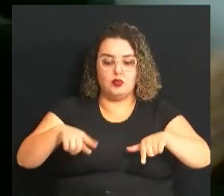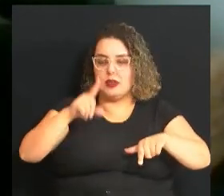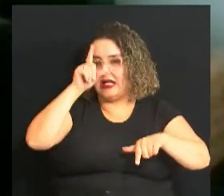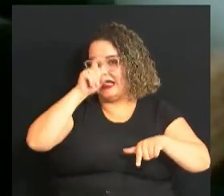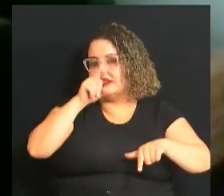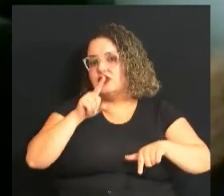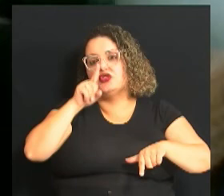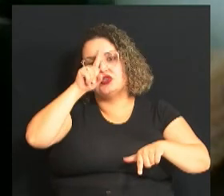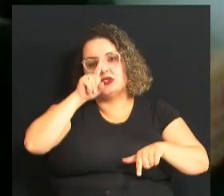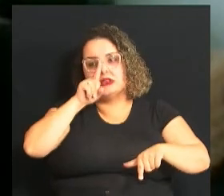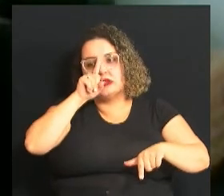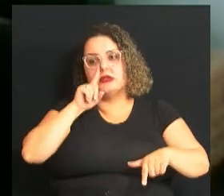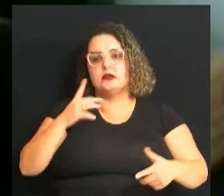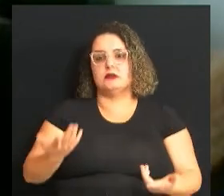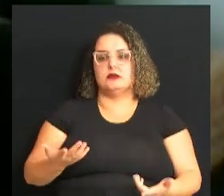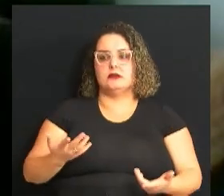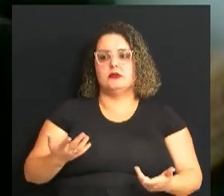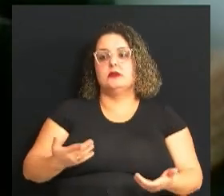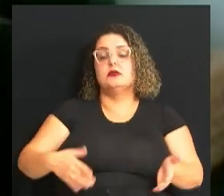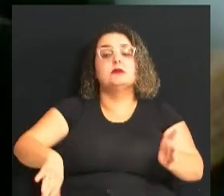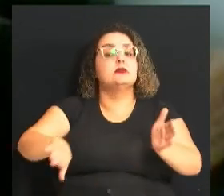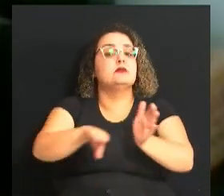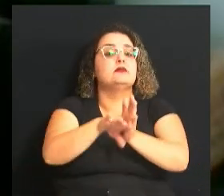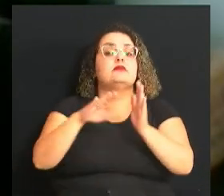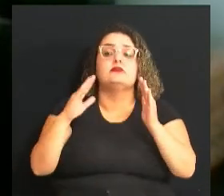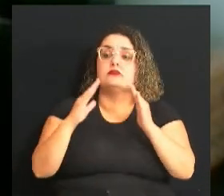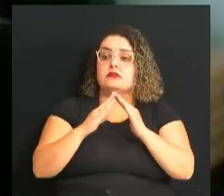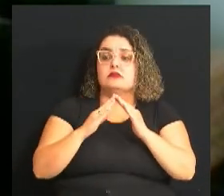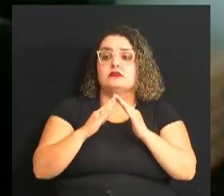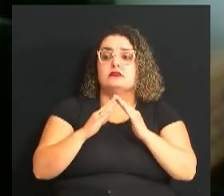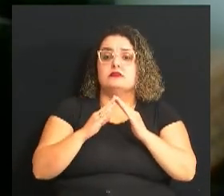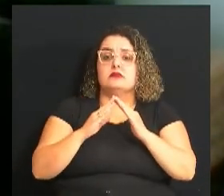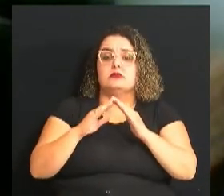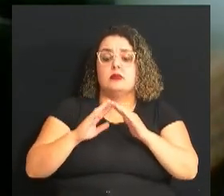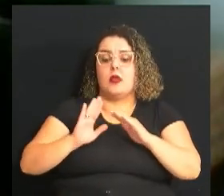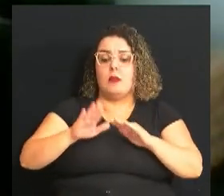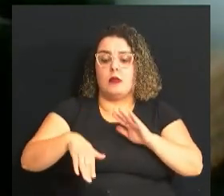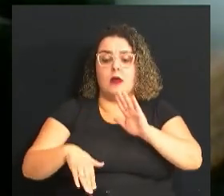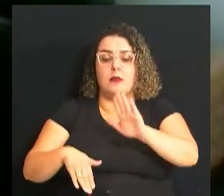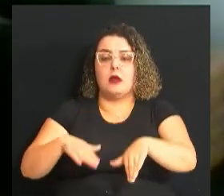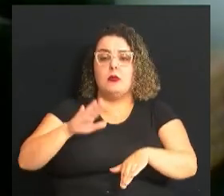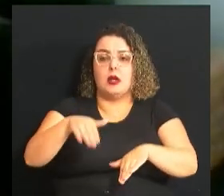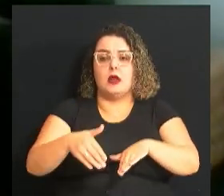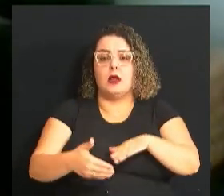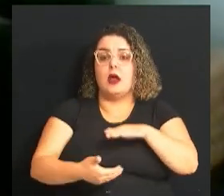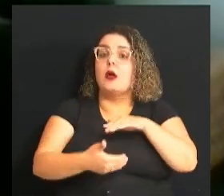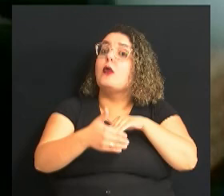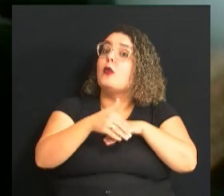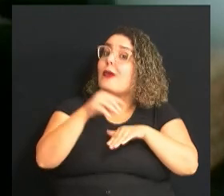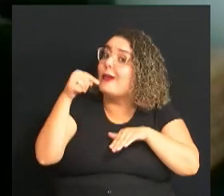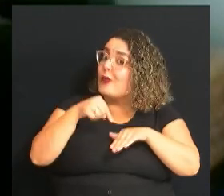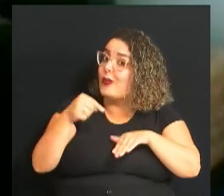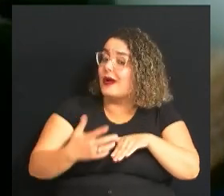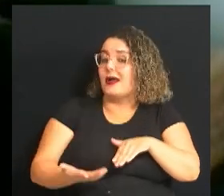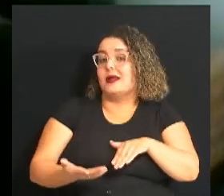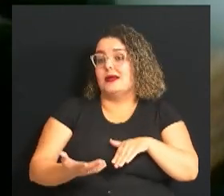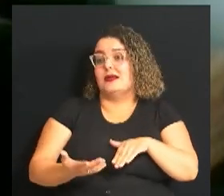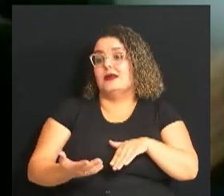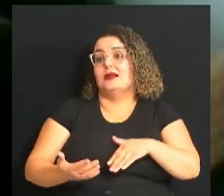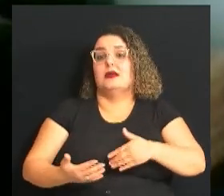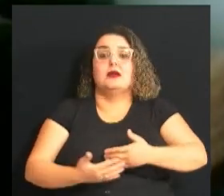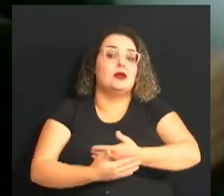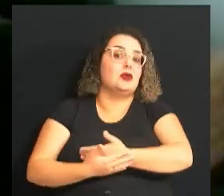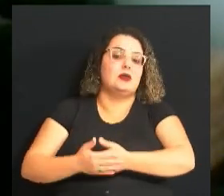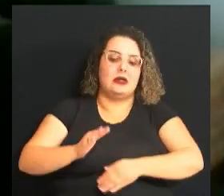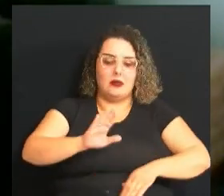risco. E você chega em casa e você entra na sua casa com esse calçado e o teu bebê está engatinhando.